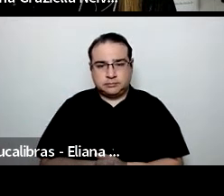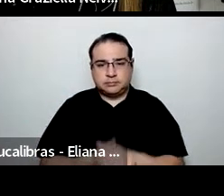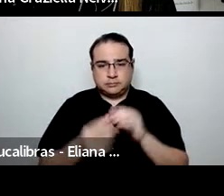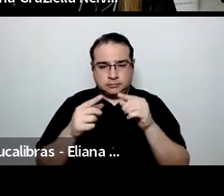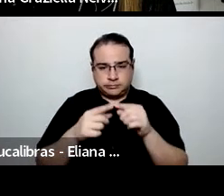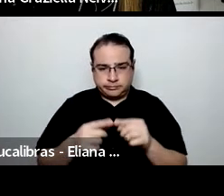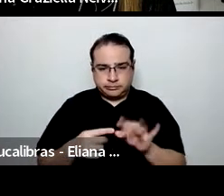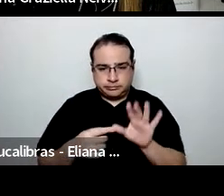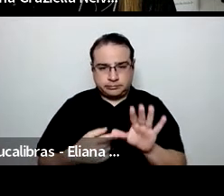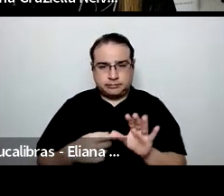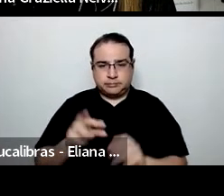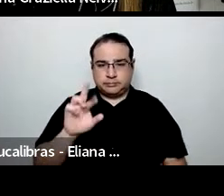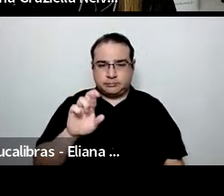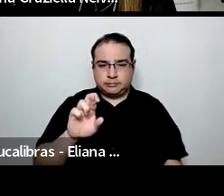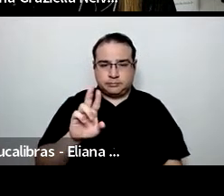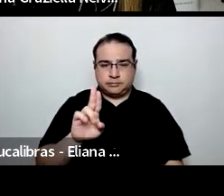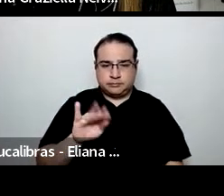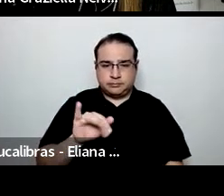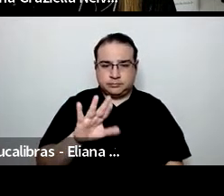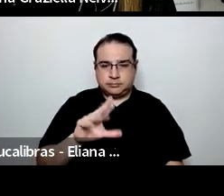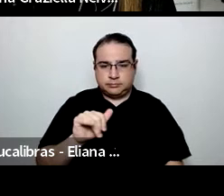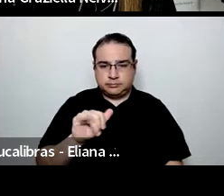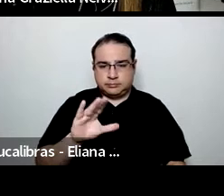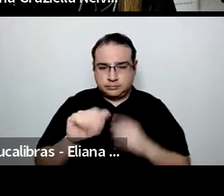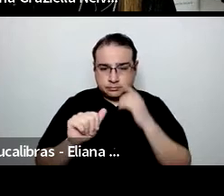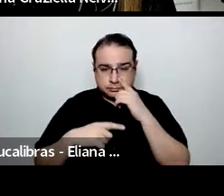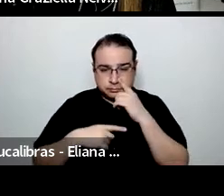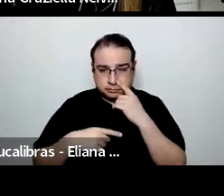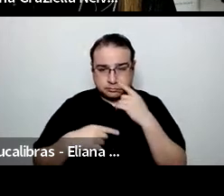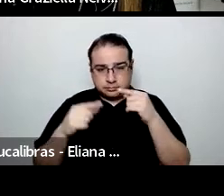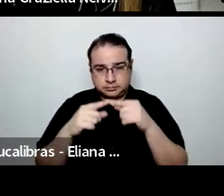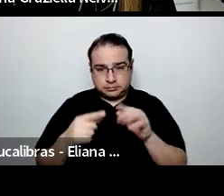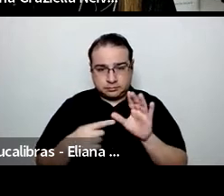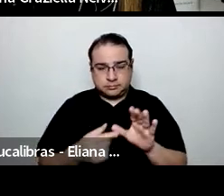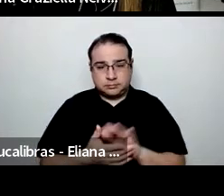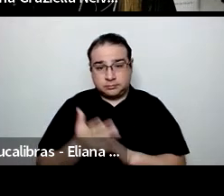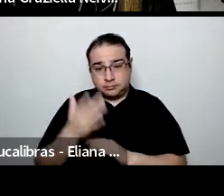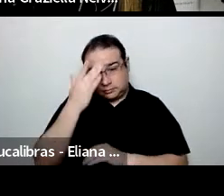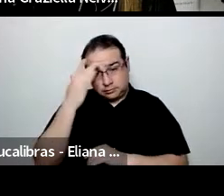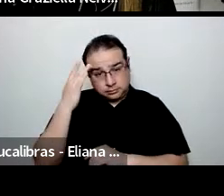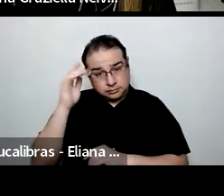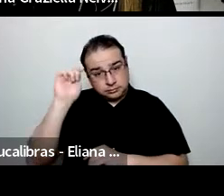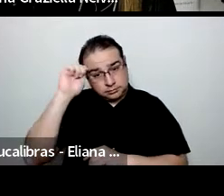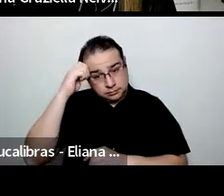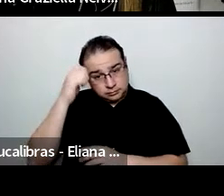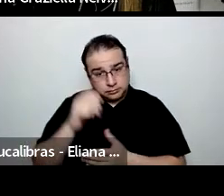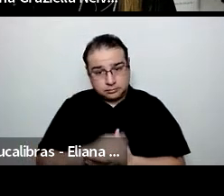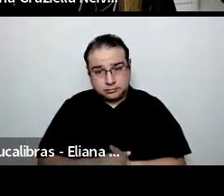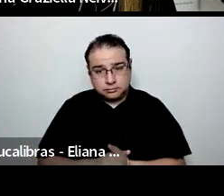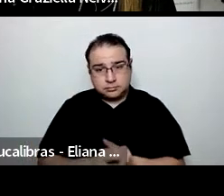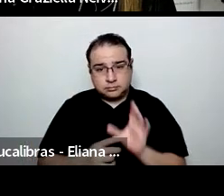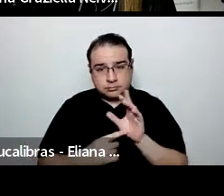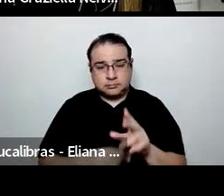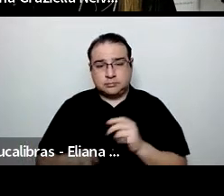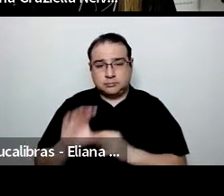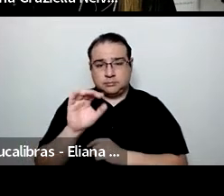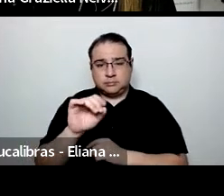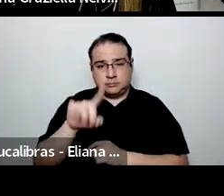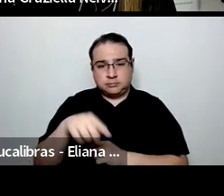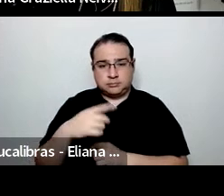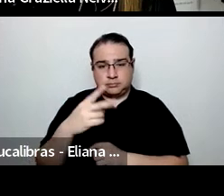república e promoção da candidatura de pessoas negras corresponde a